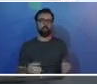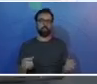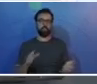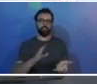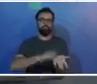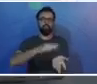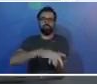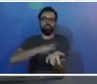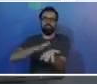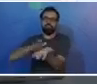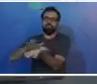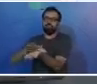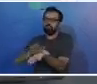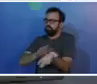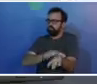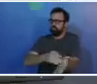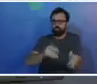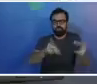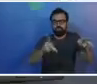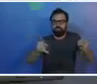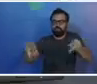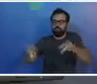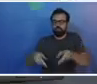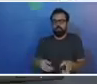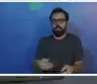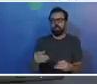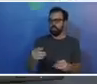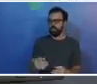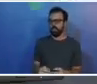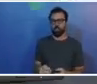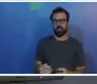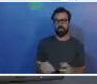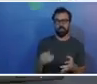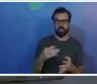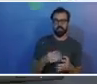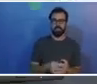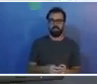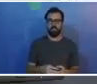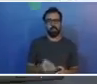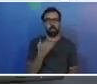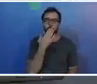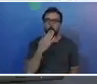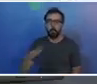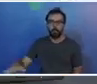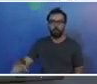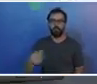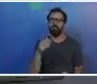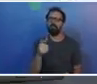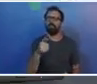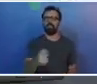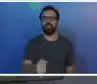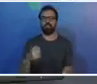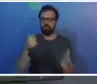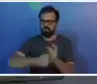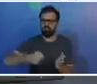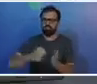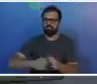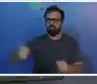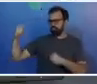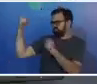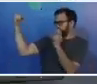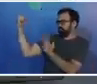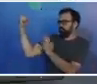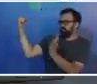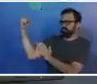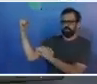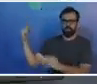os colegas que estão nos ajudando aí do outro lado. Crianças, vocês são guerreiros, foram